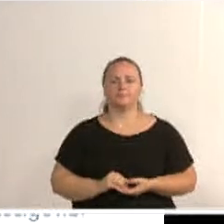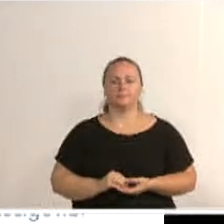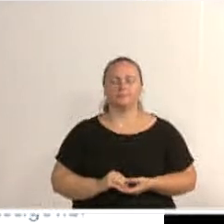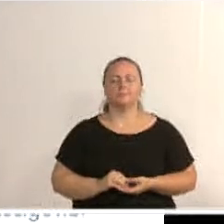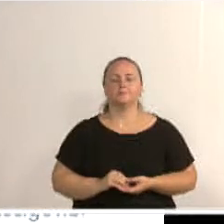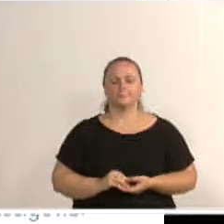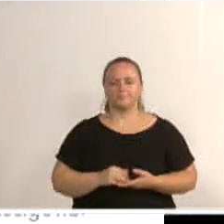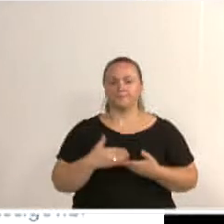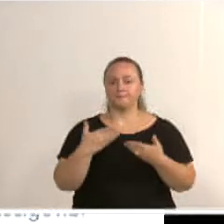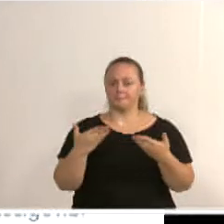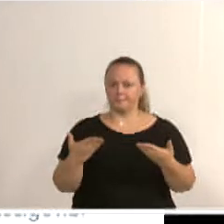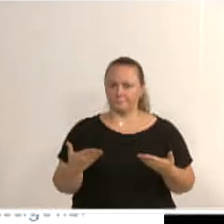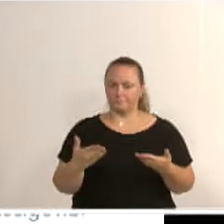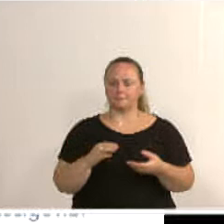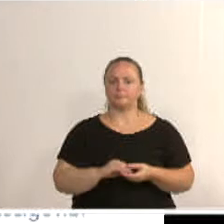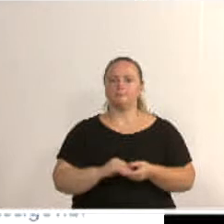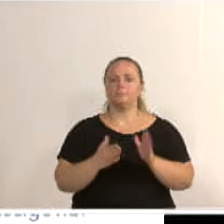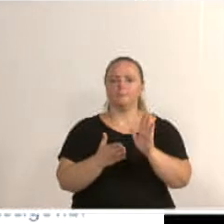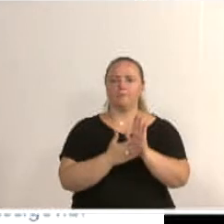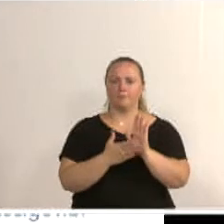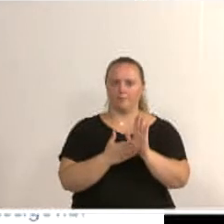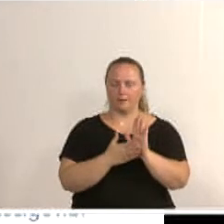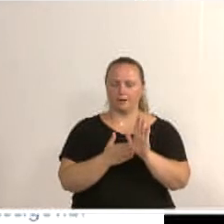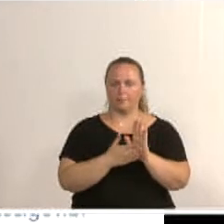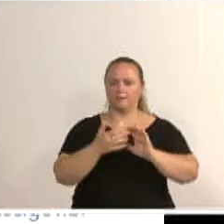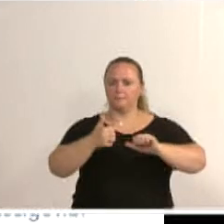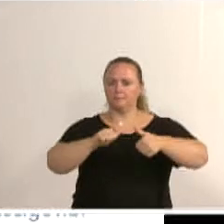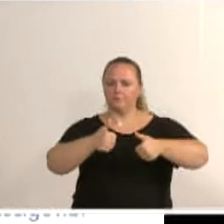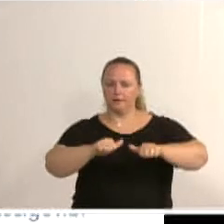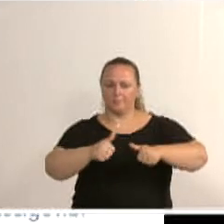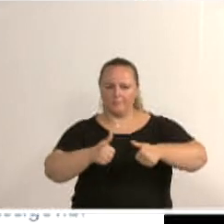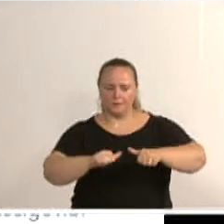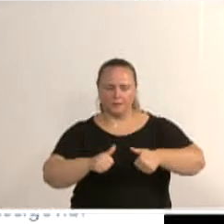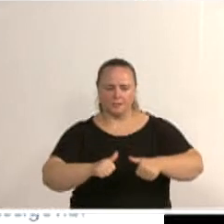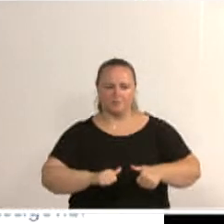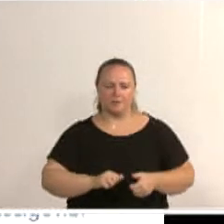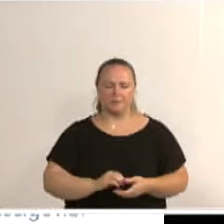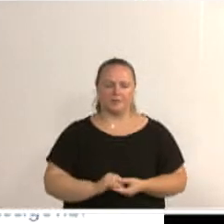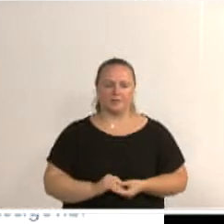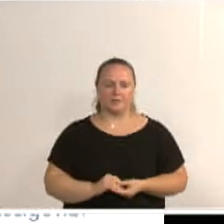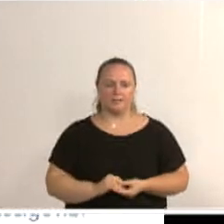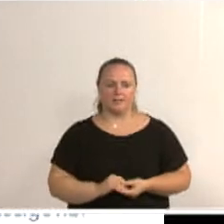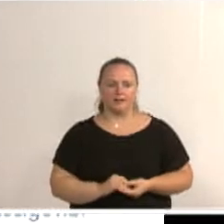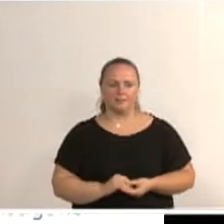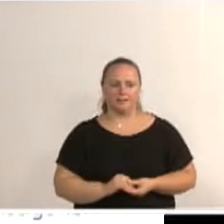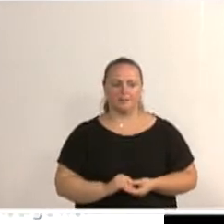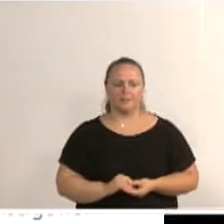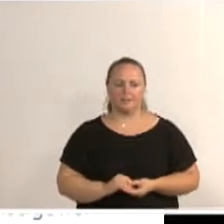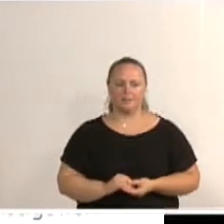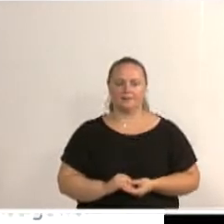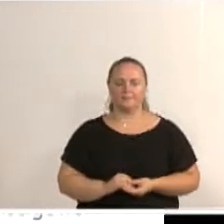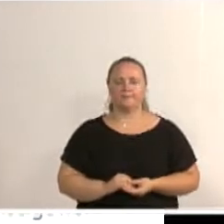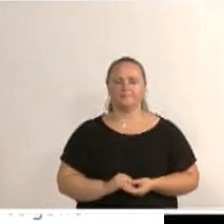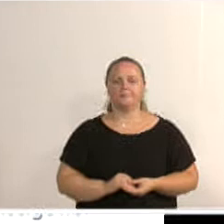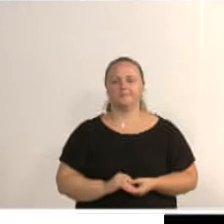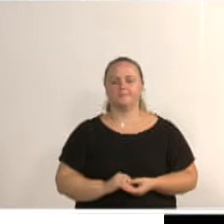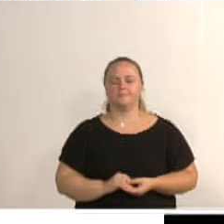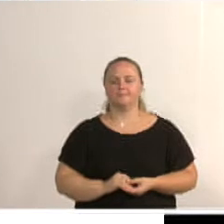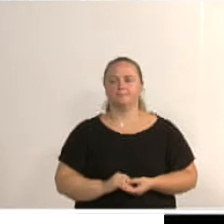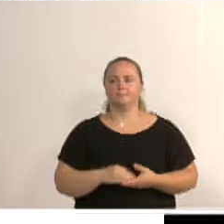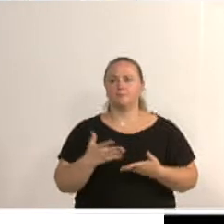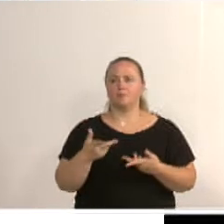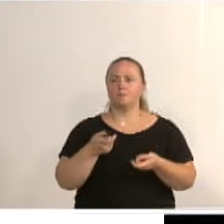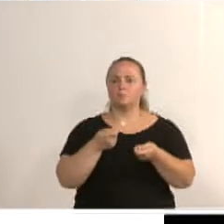no sentido de que essas propostas elas vêm analisando o sistema como a sustentabilidade dele como um todo, né? A questão